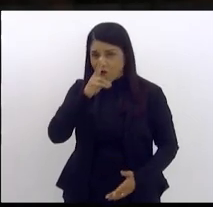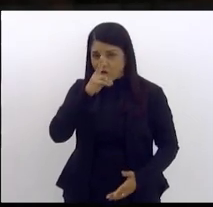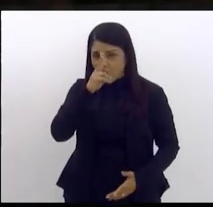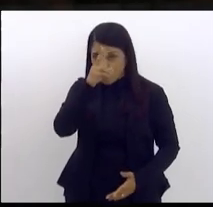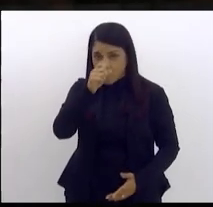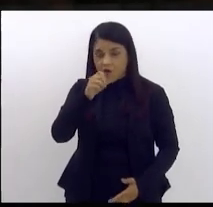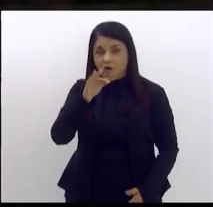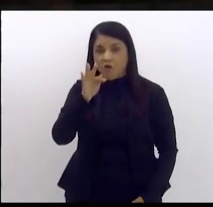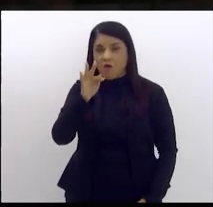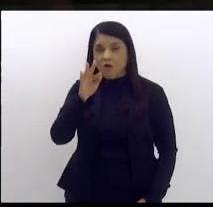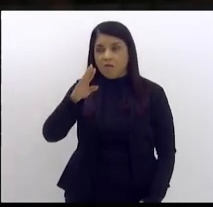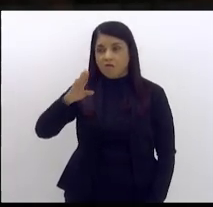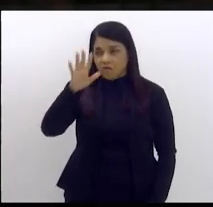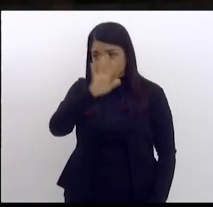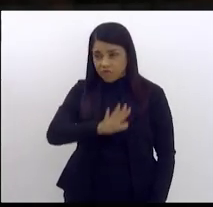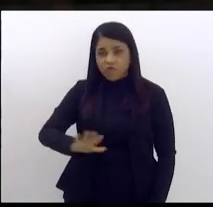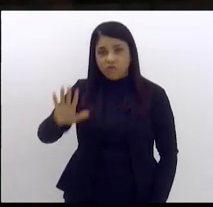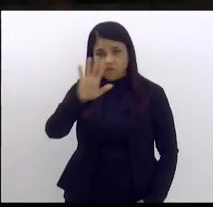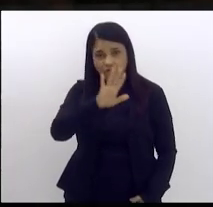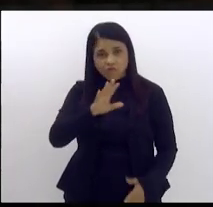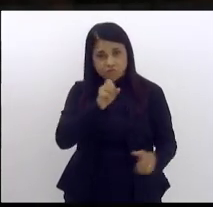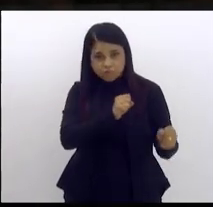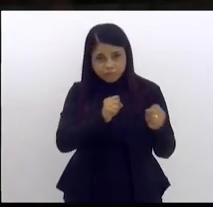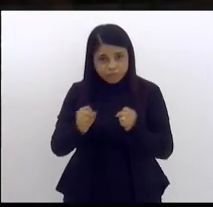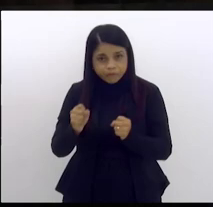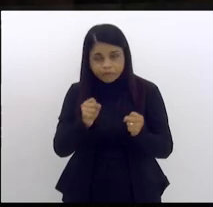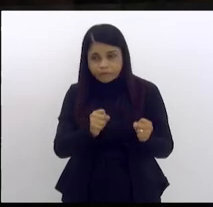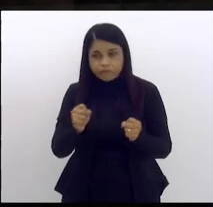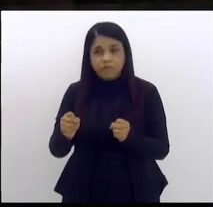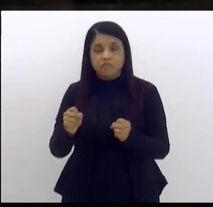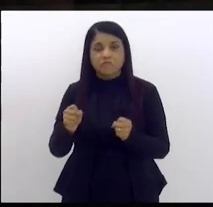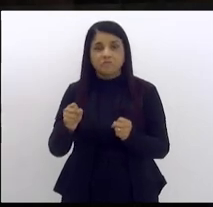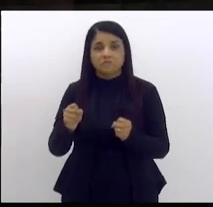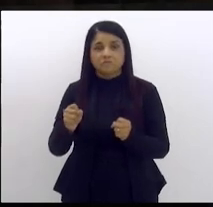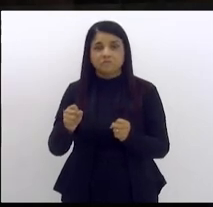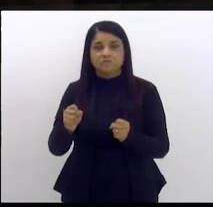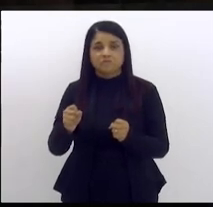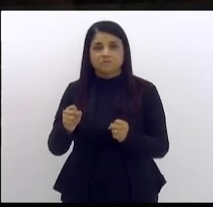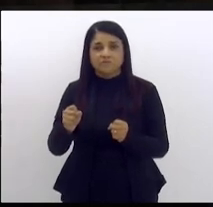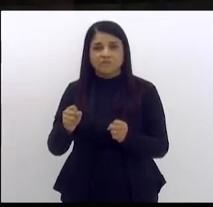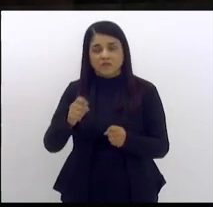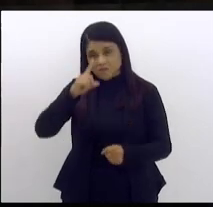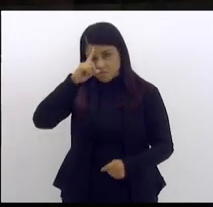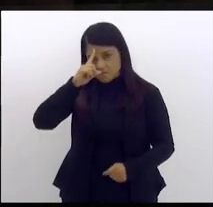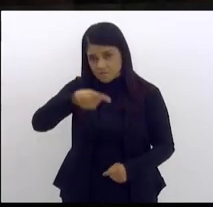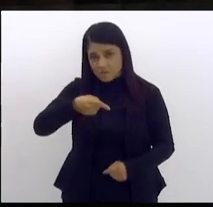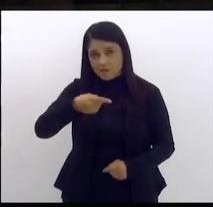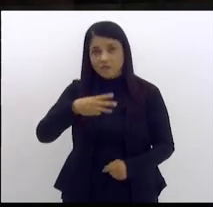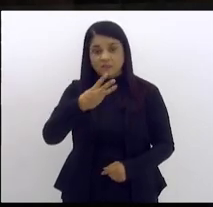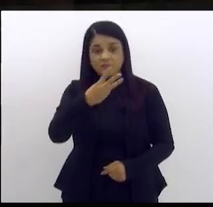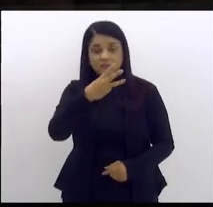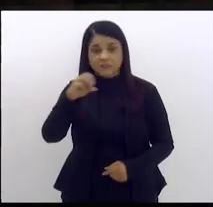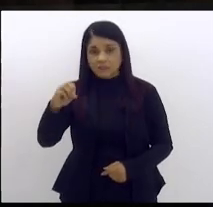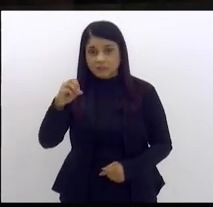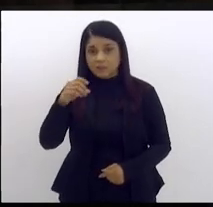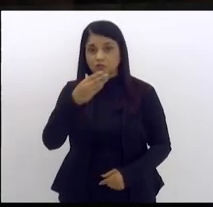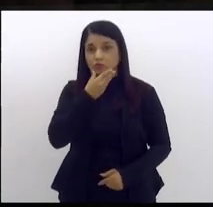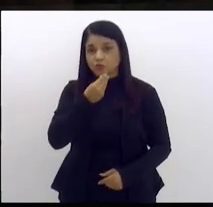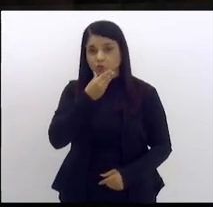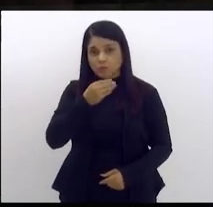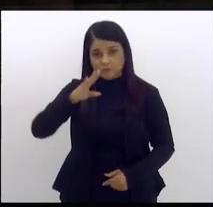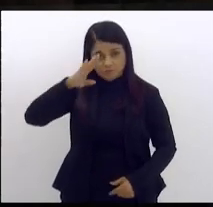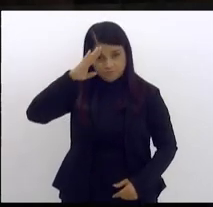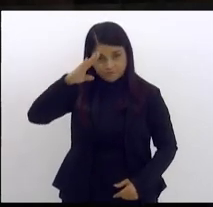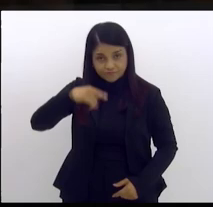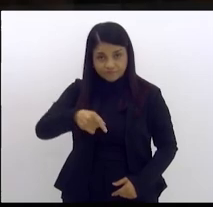é força nacional o vald deve saber Força Nacional que eles mandaram acho que 300 homens